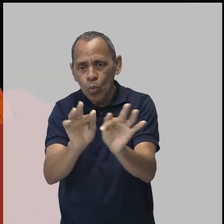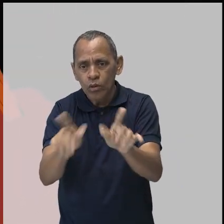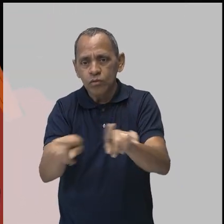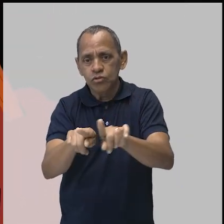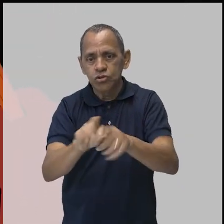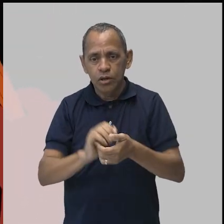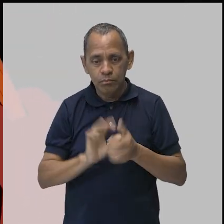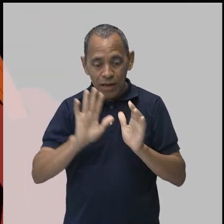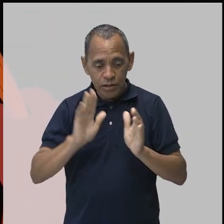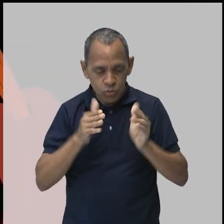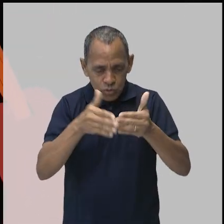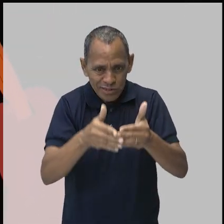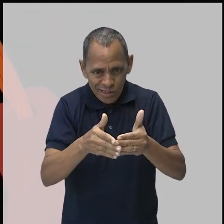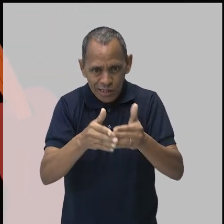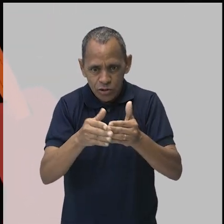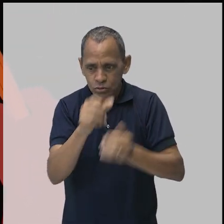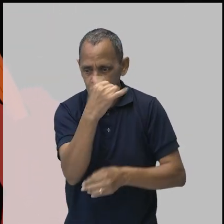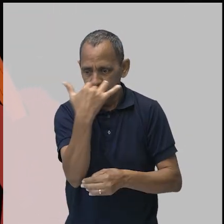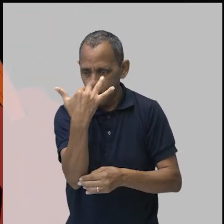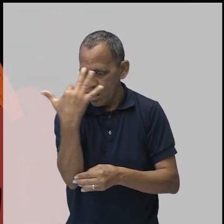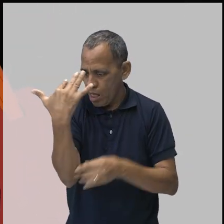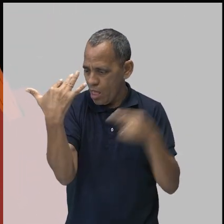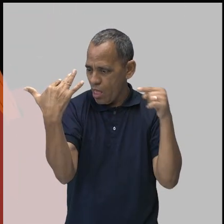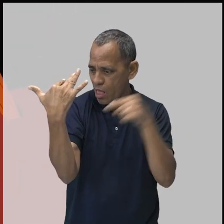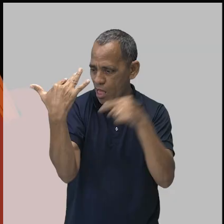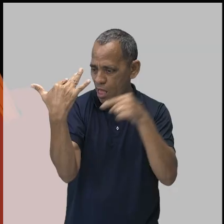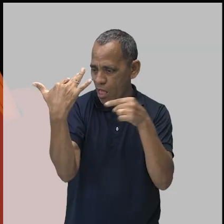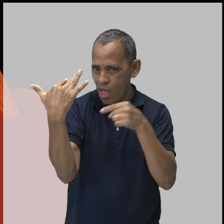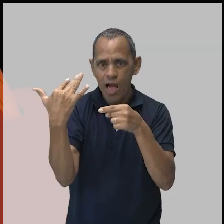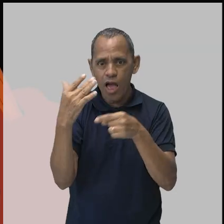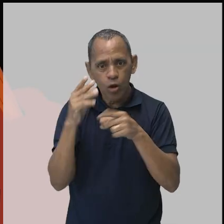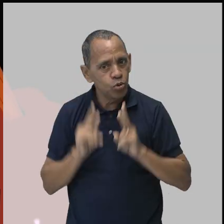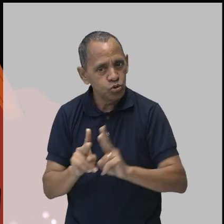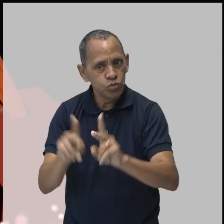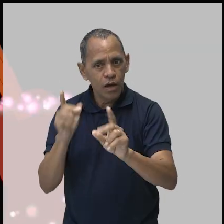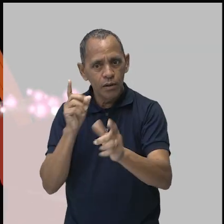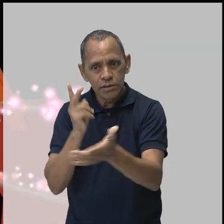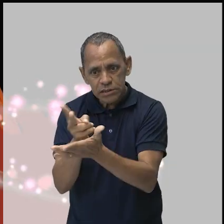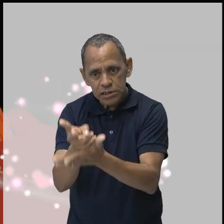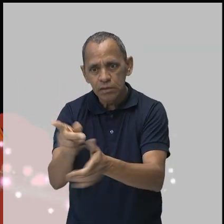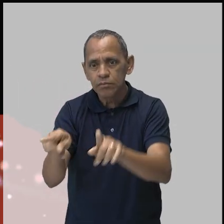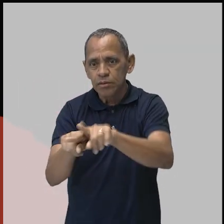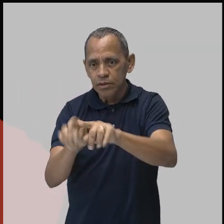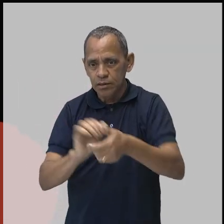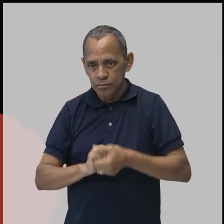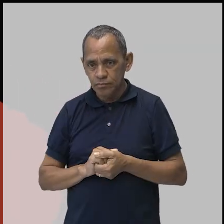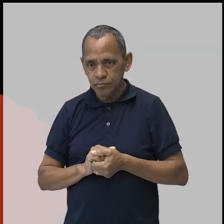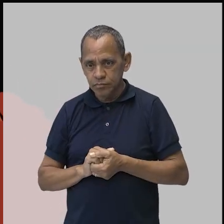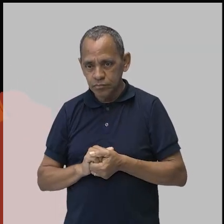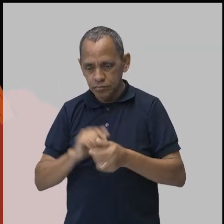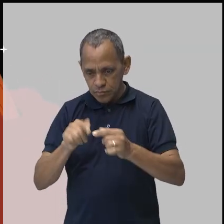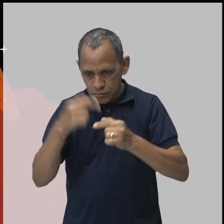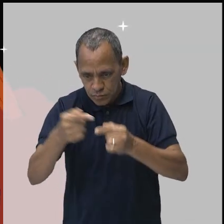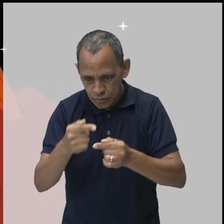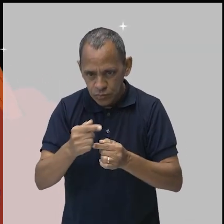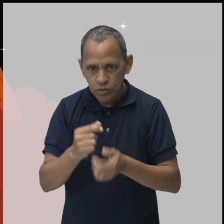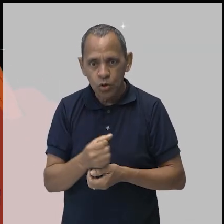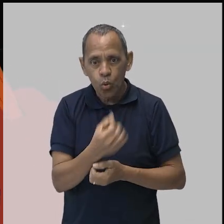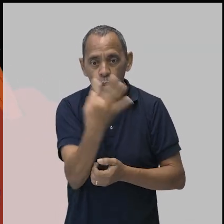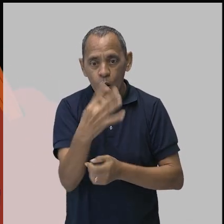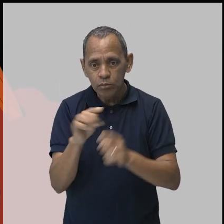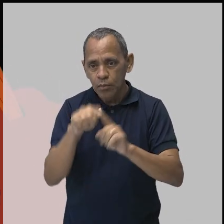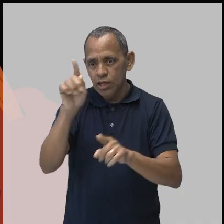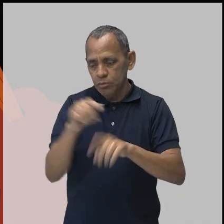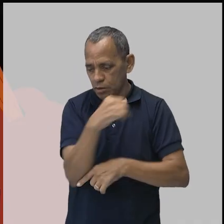uma grande palmeira azul, que é indestrutível. Em seguida, posicionou mais 4 palmeiras,